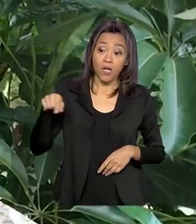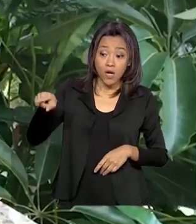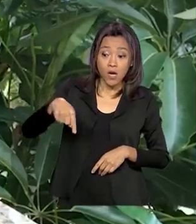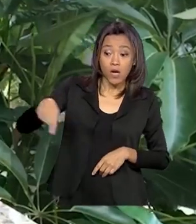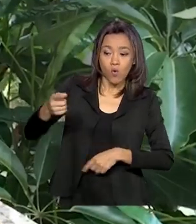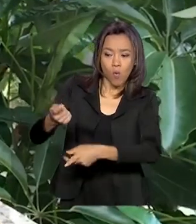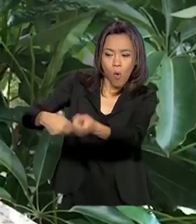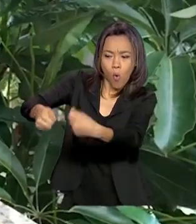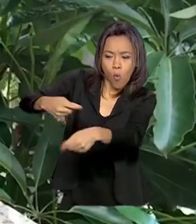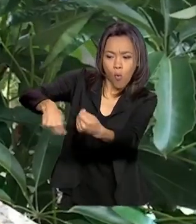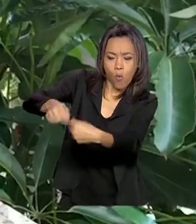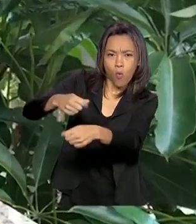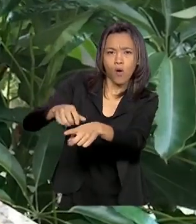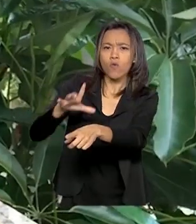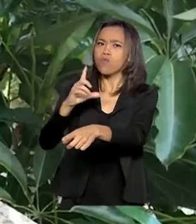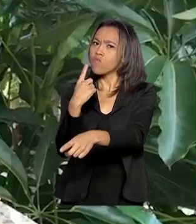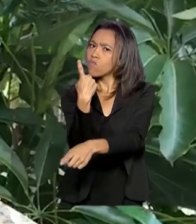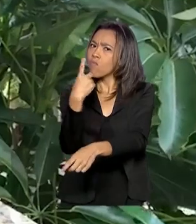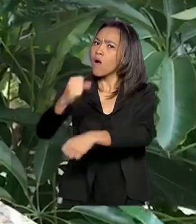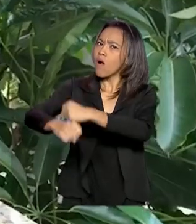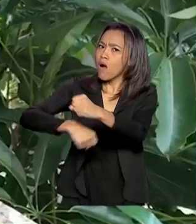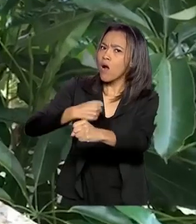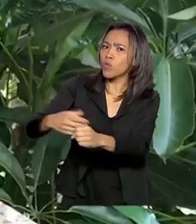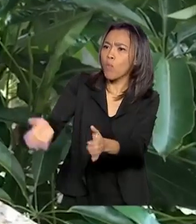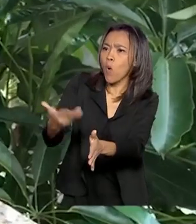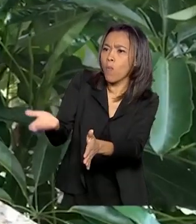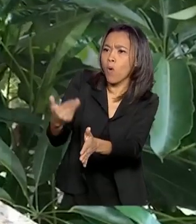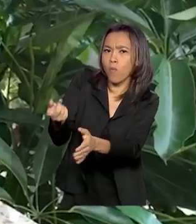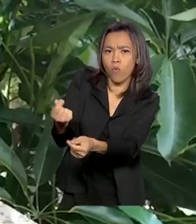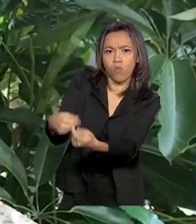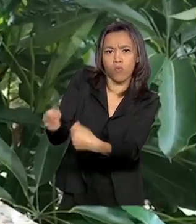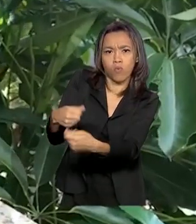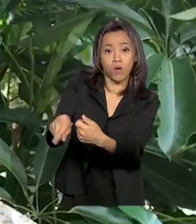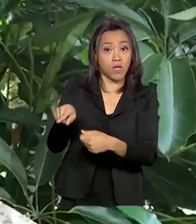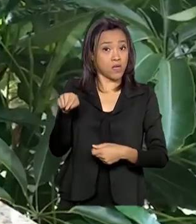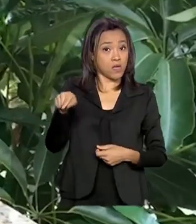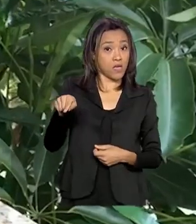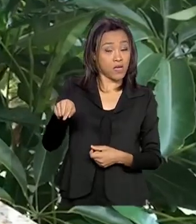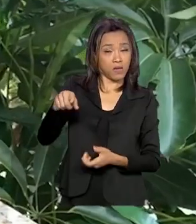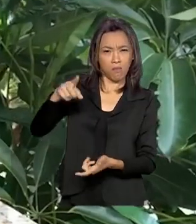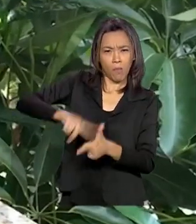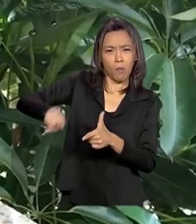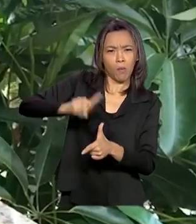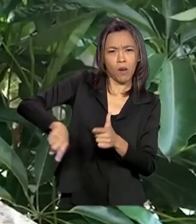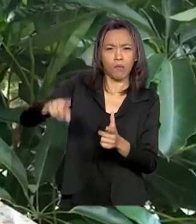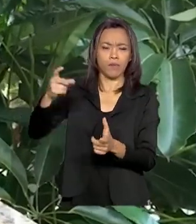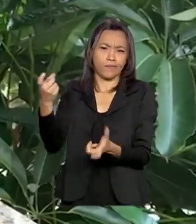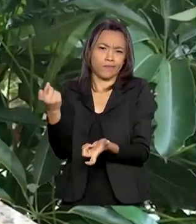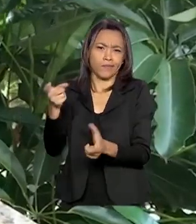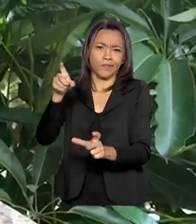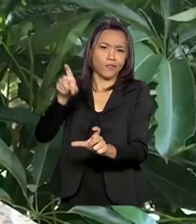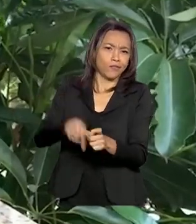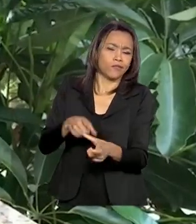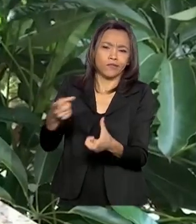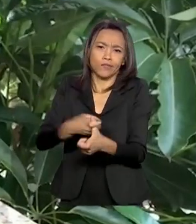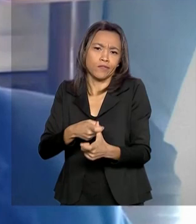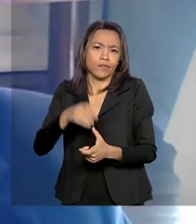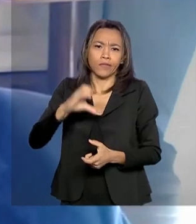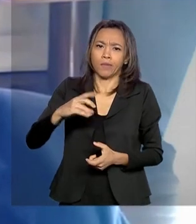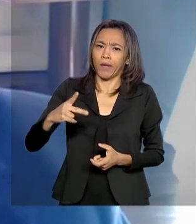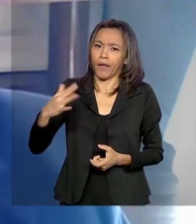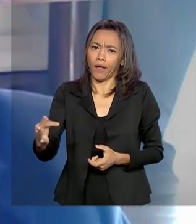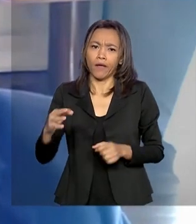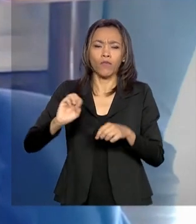pelo menos um ano de faturamento e não estar com nenhuma pendência no CPF ou no CNPJ.